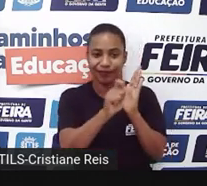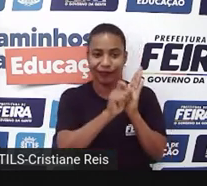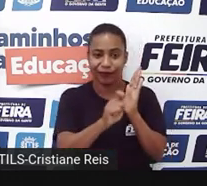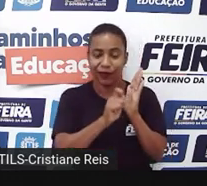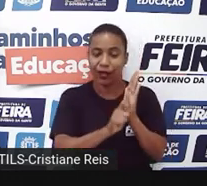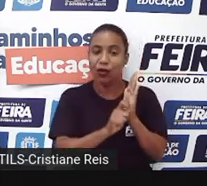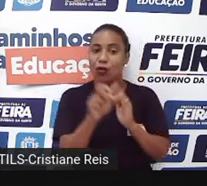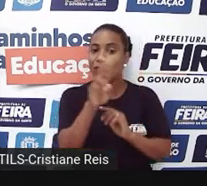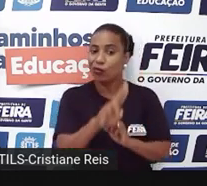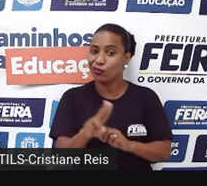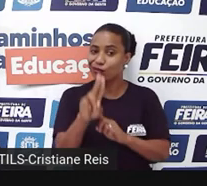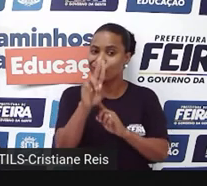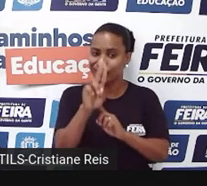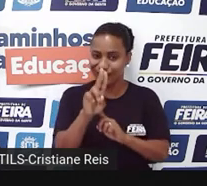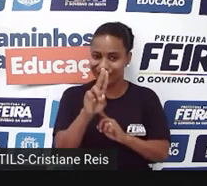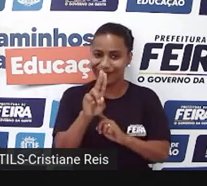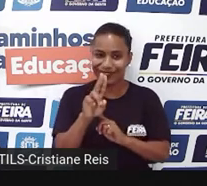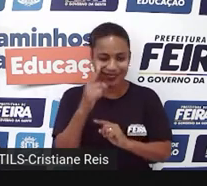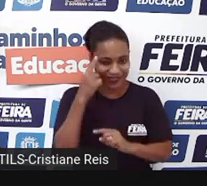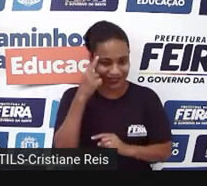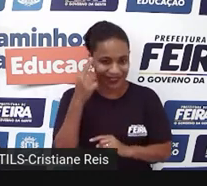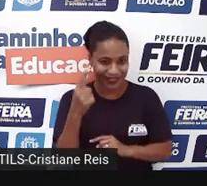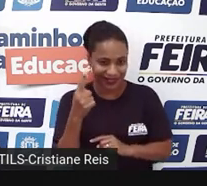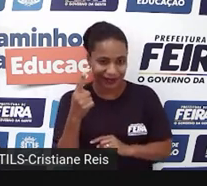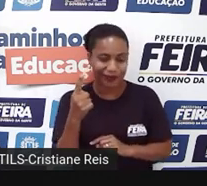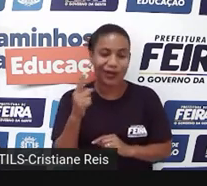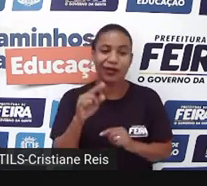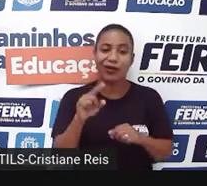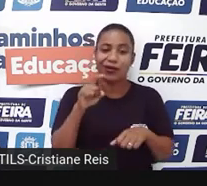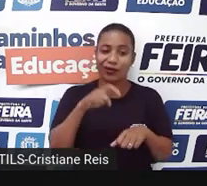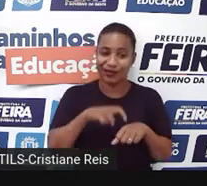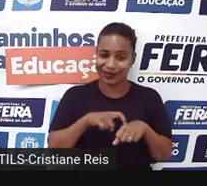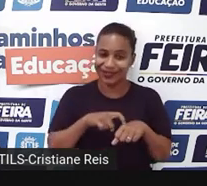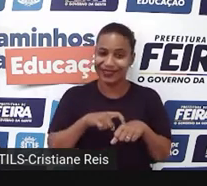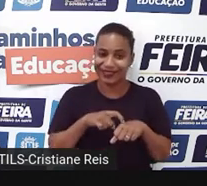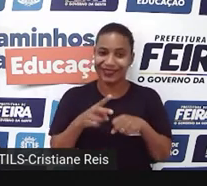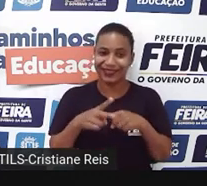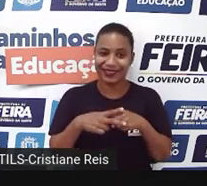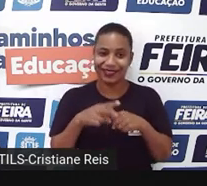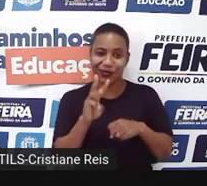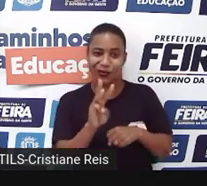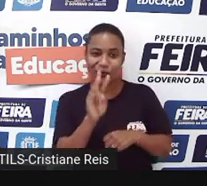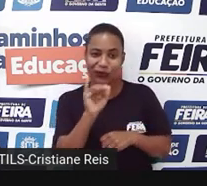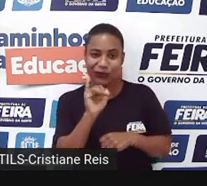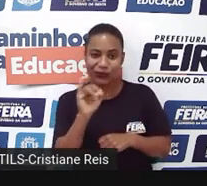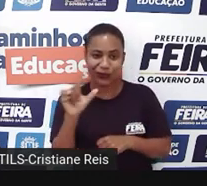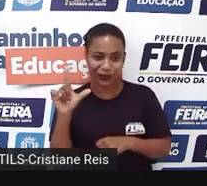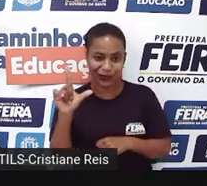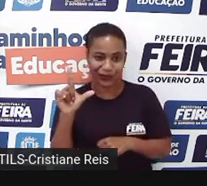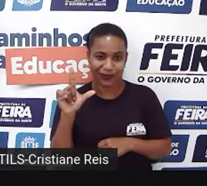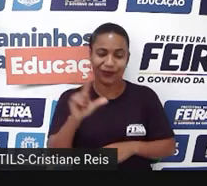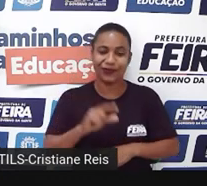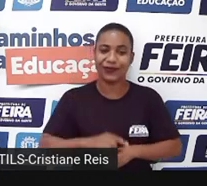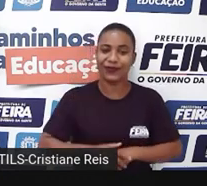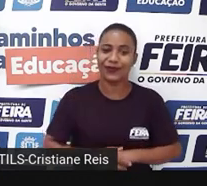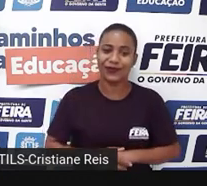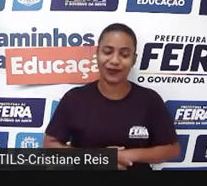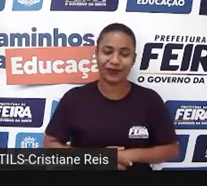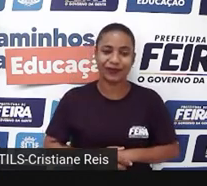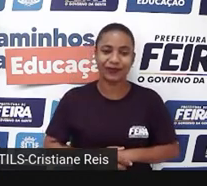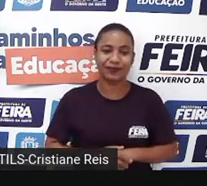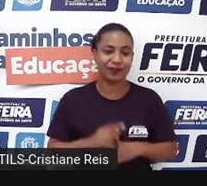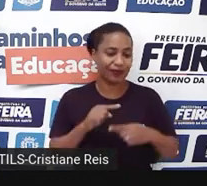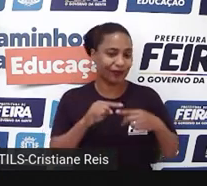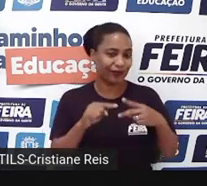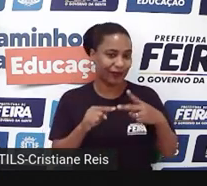Simple Future Tense, ok? Segue aí algumas dicas que eu já pesquisei. The Batman will be released